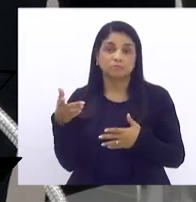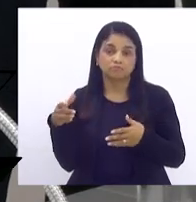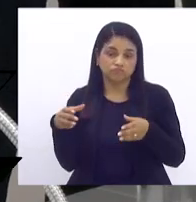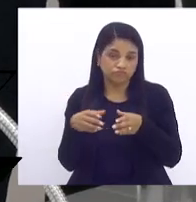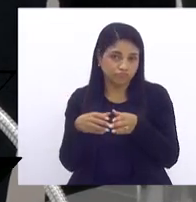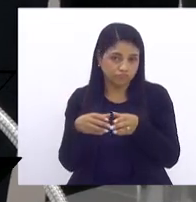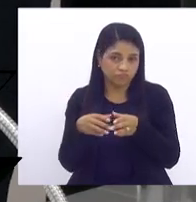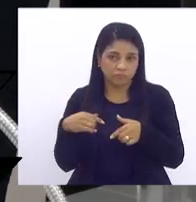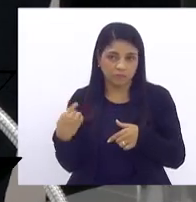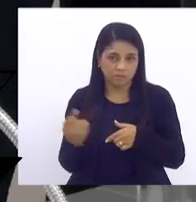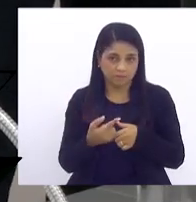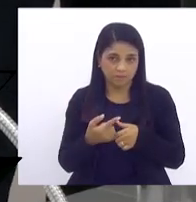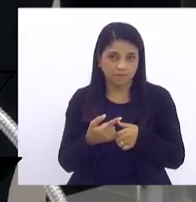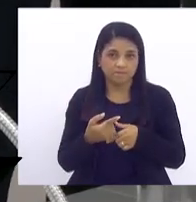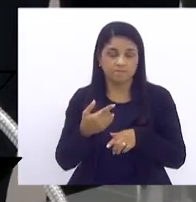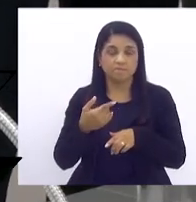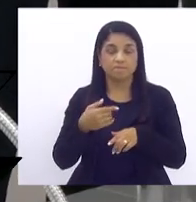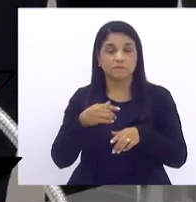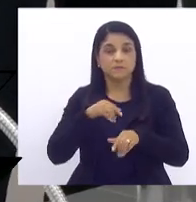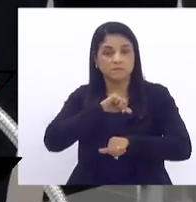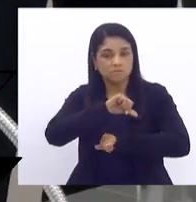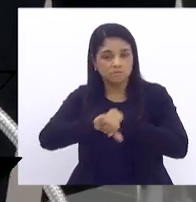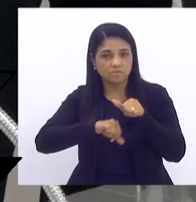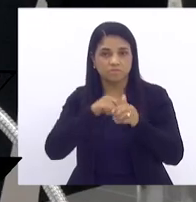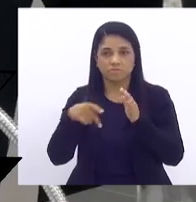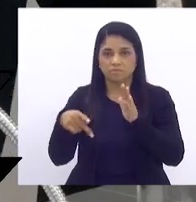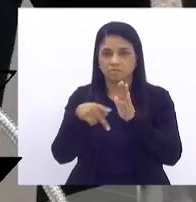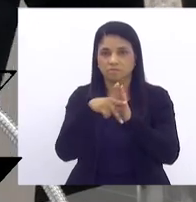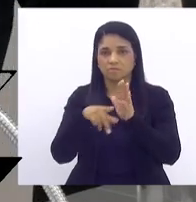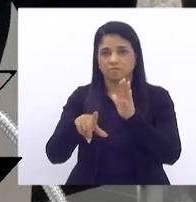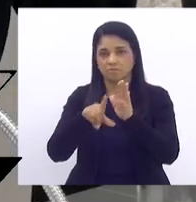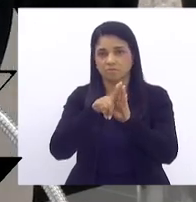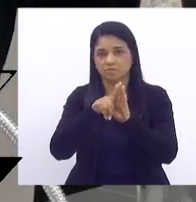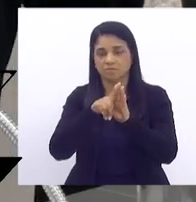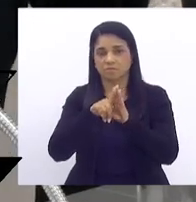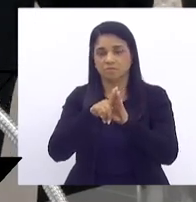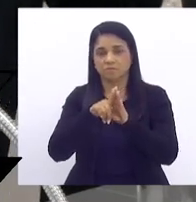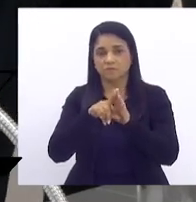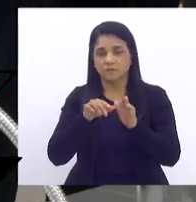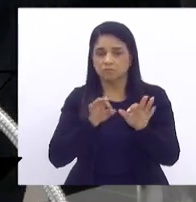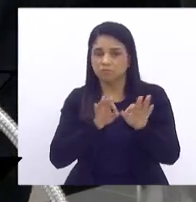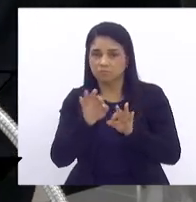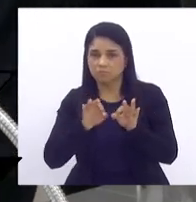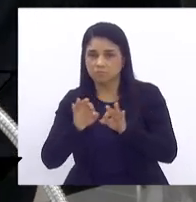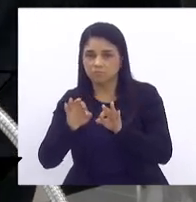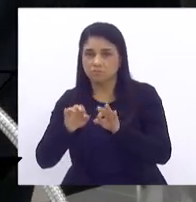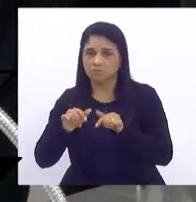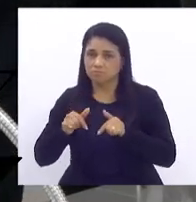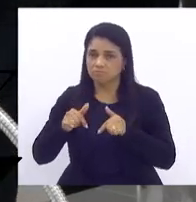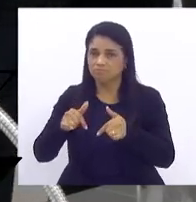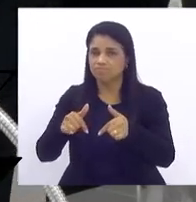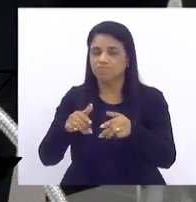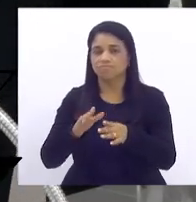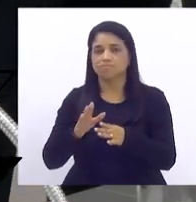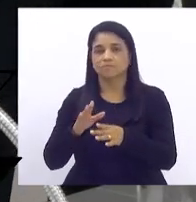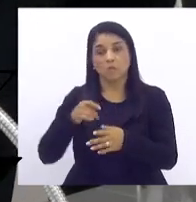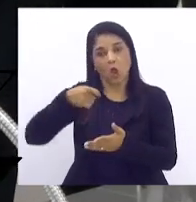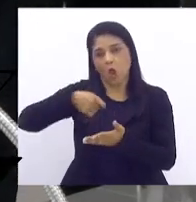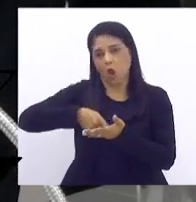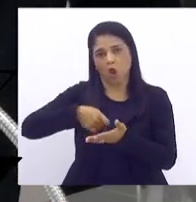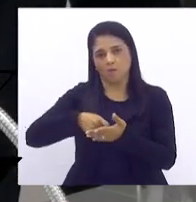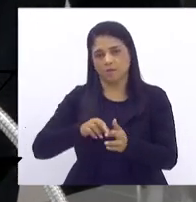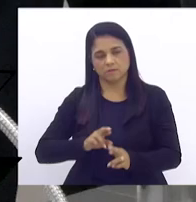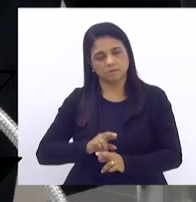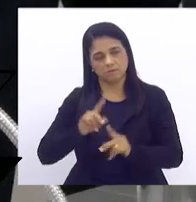aqui, transformar o projeto na instituição de um plano de contingência e não, na verdade, numa obrigação